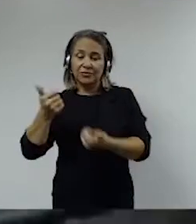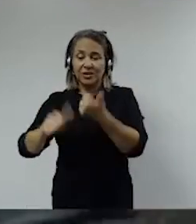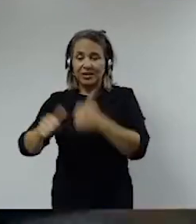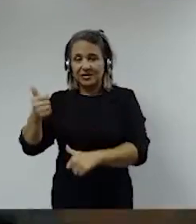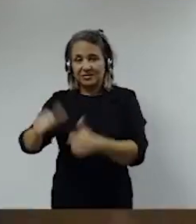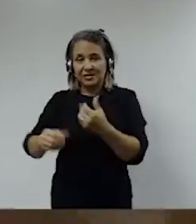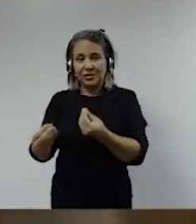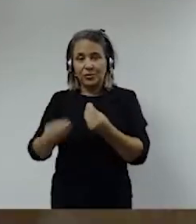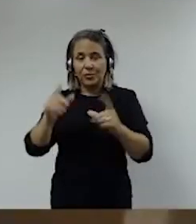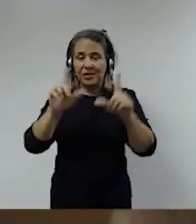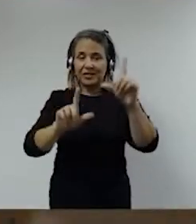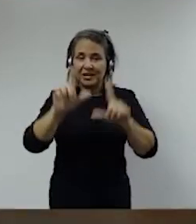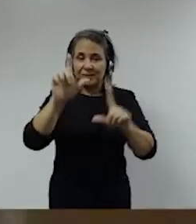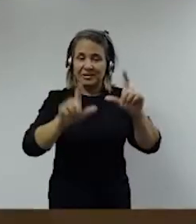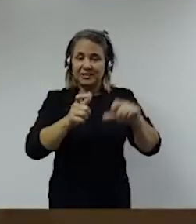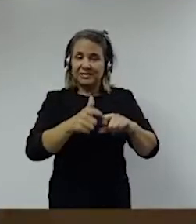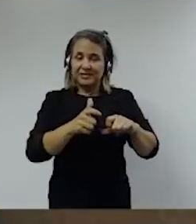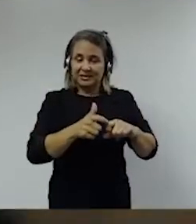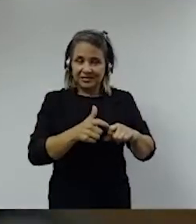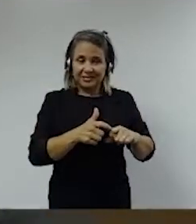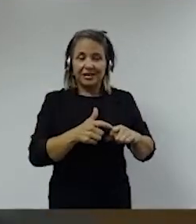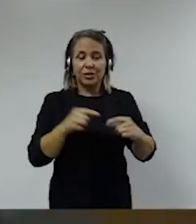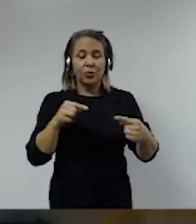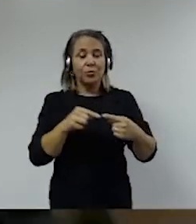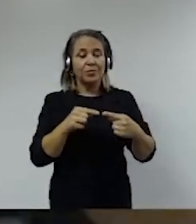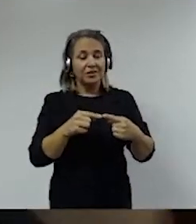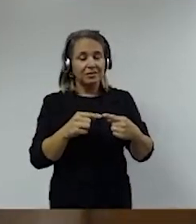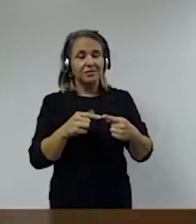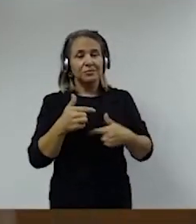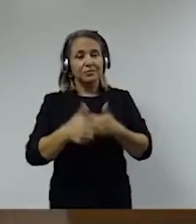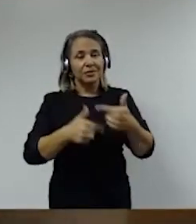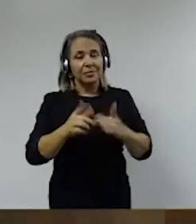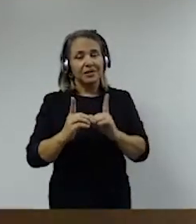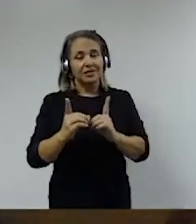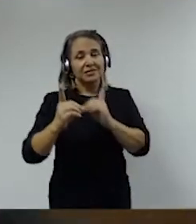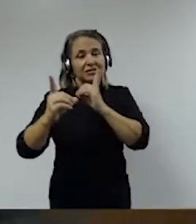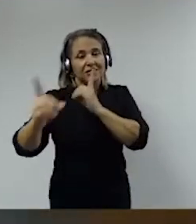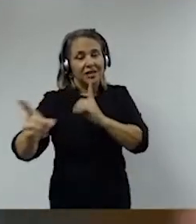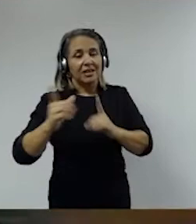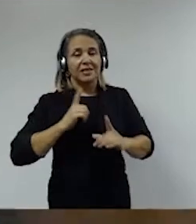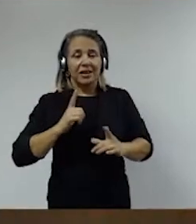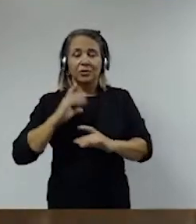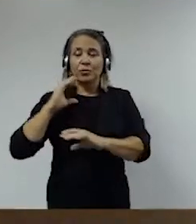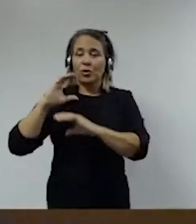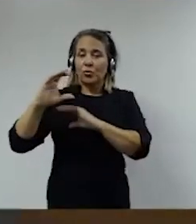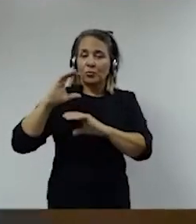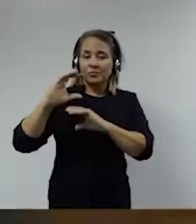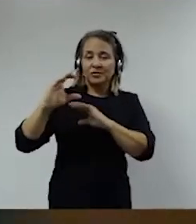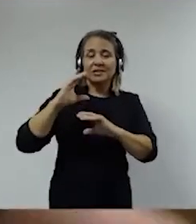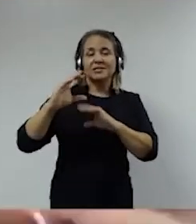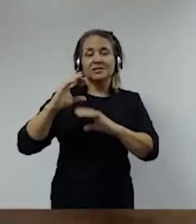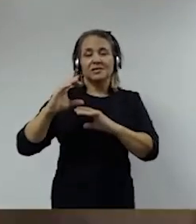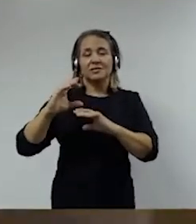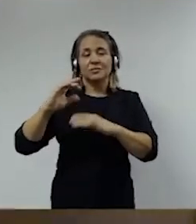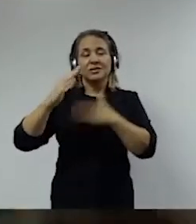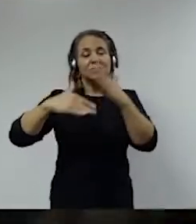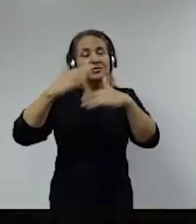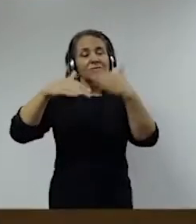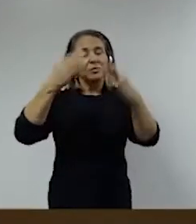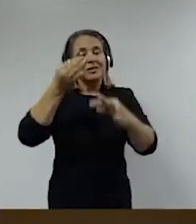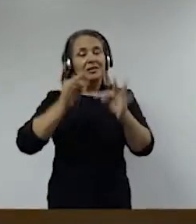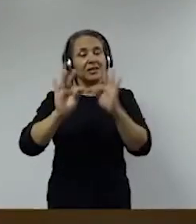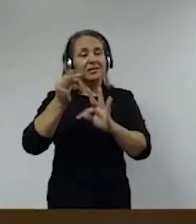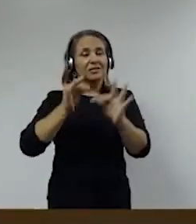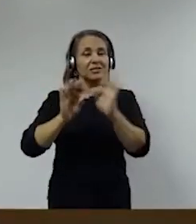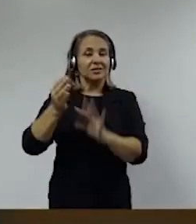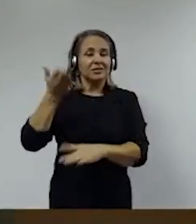como a telemedicina está relacionada com esse serviço à distância, né, envolvendo uma telecomunicação, os desenvolvimentos tecnológicos, desde a